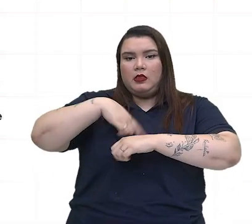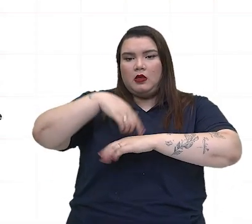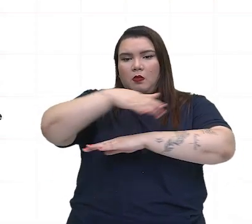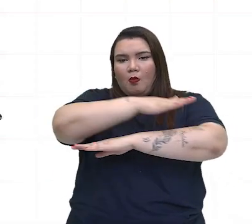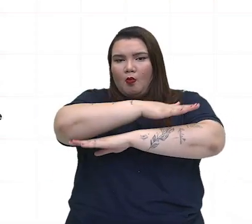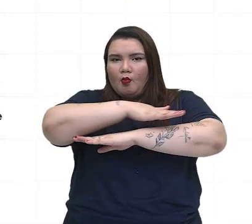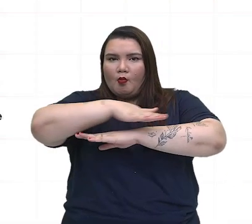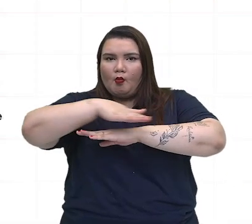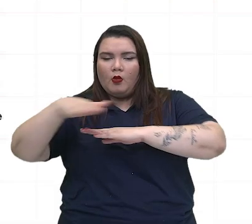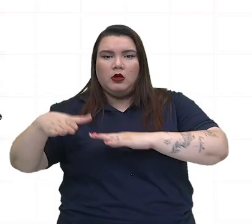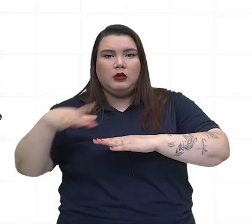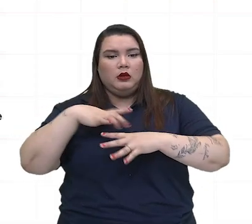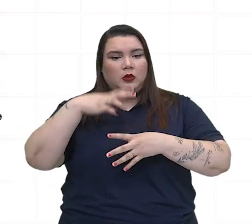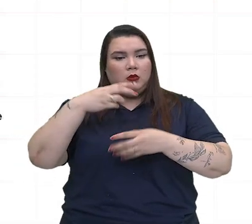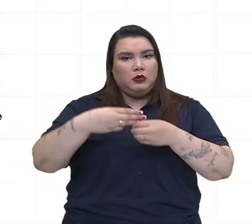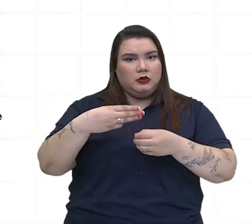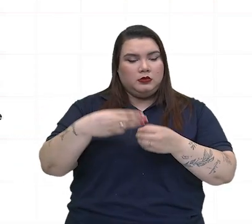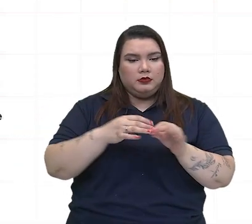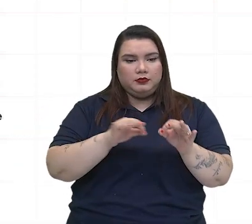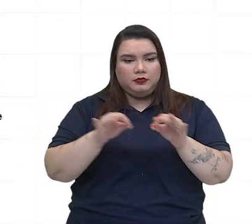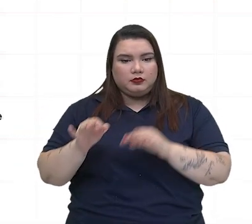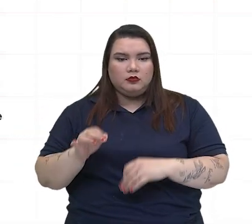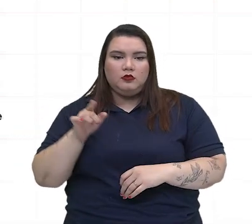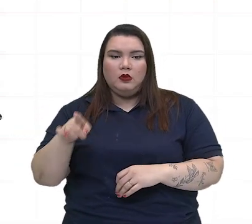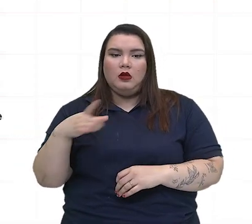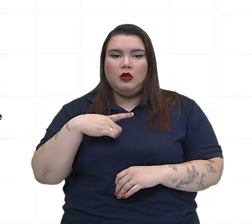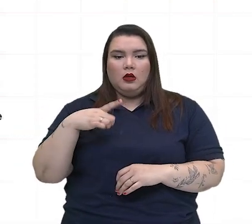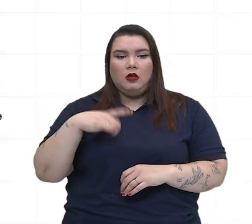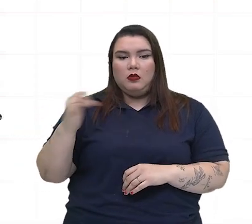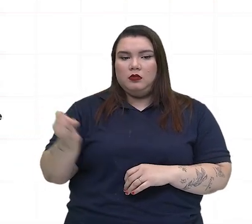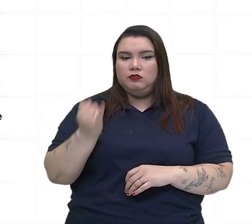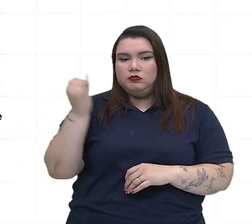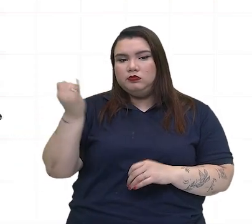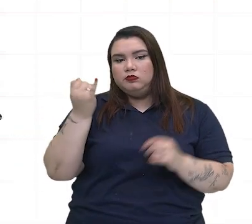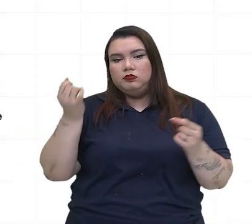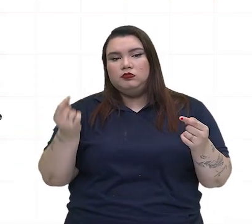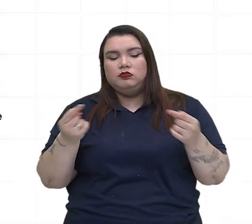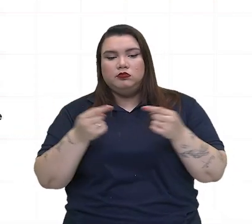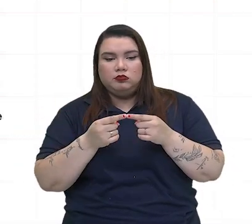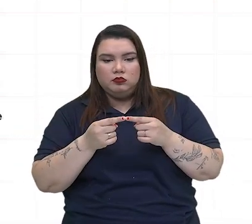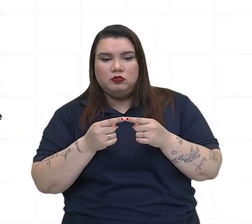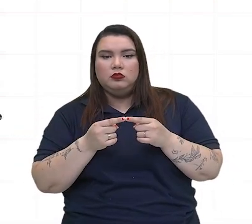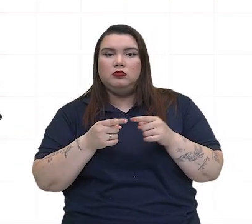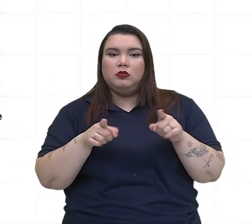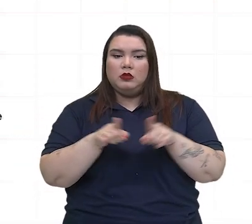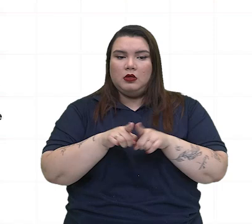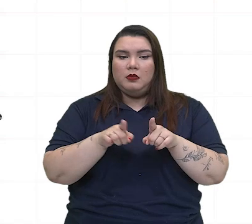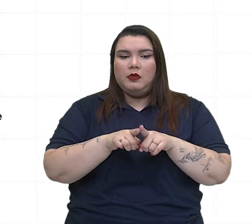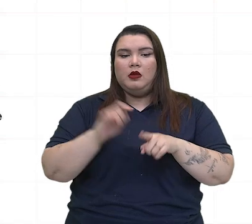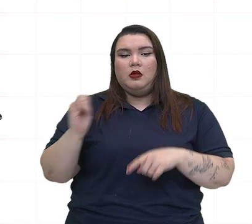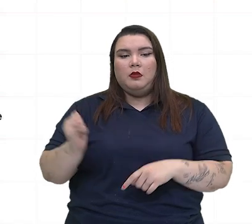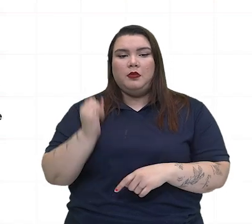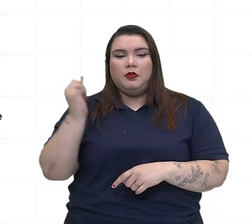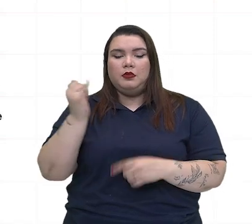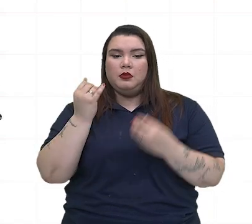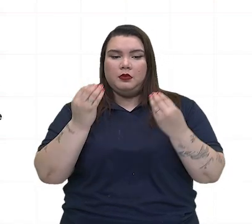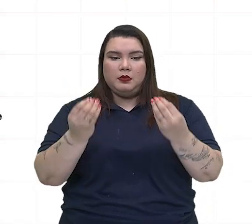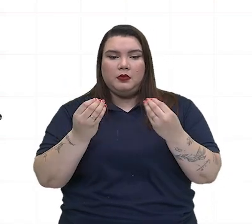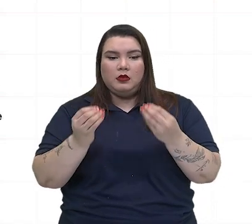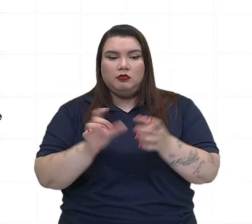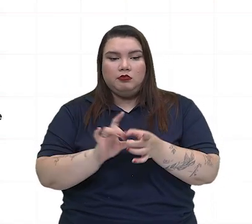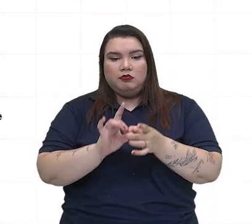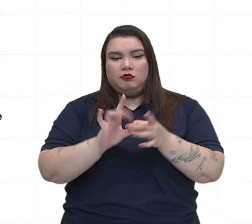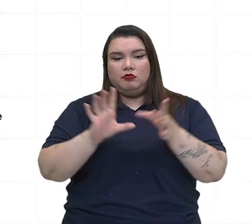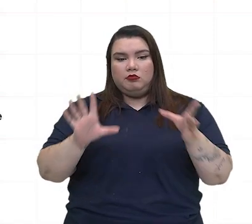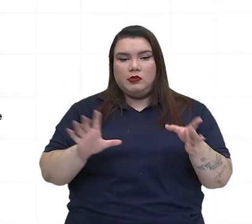no município. Os ramais, eles têm uma importância pelo fato de eles serem também essenciais para